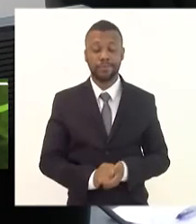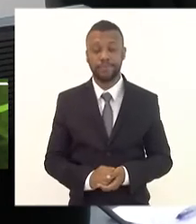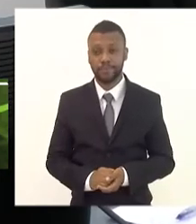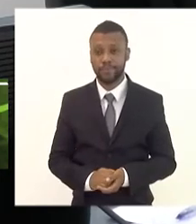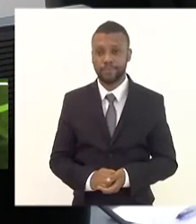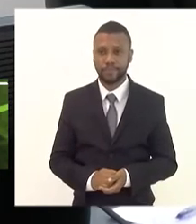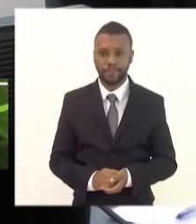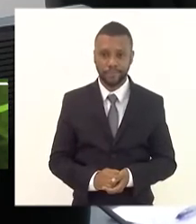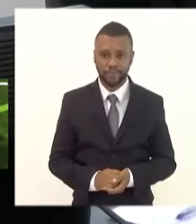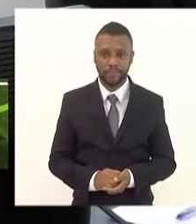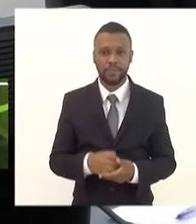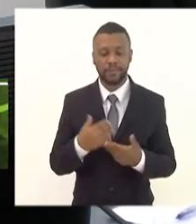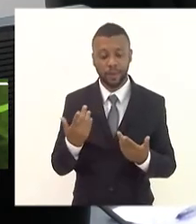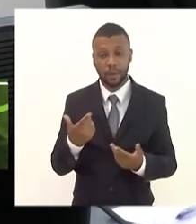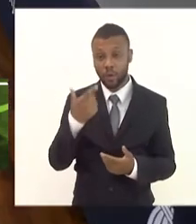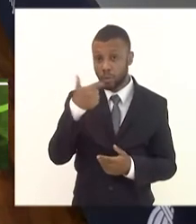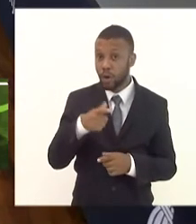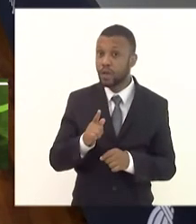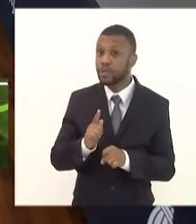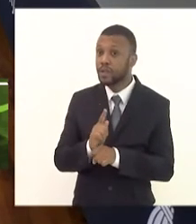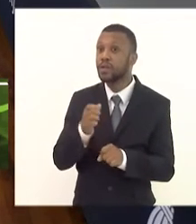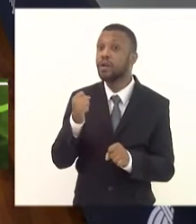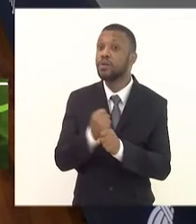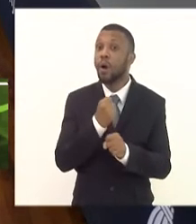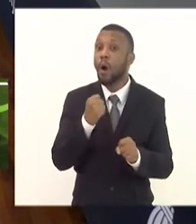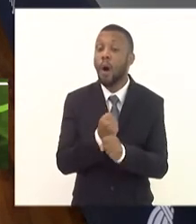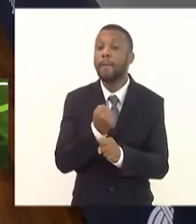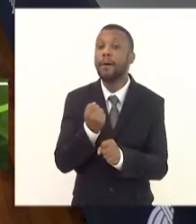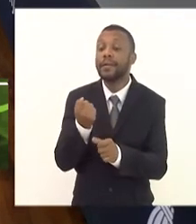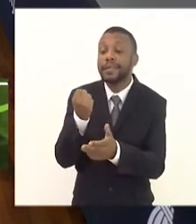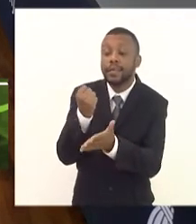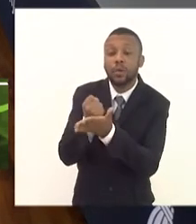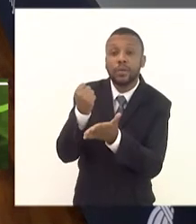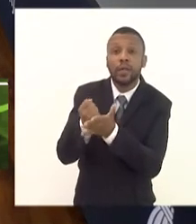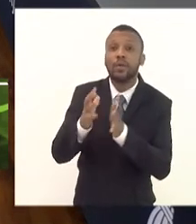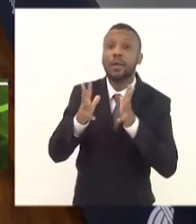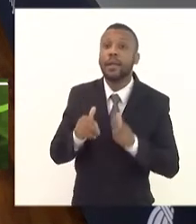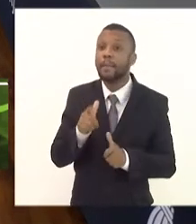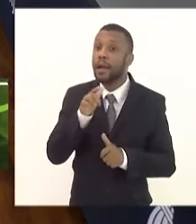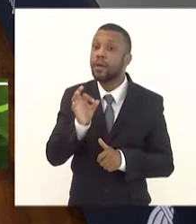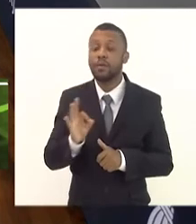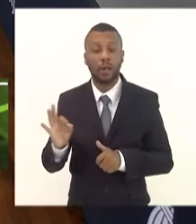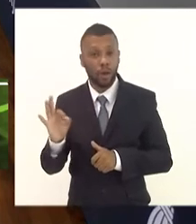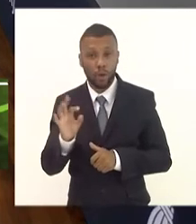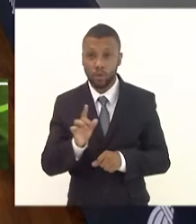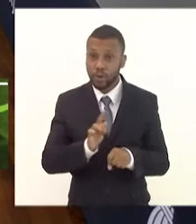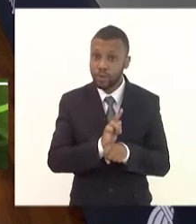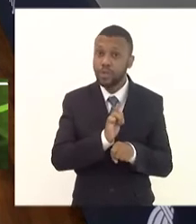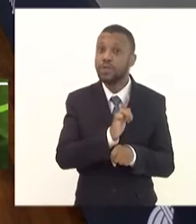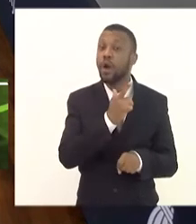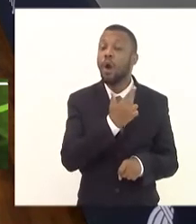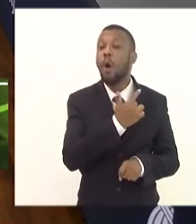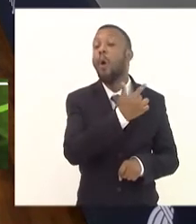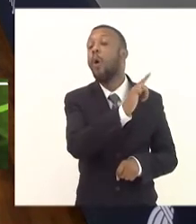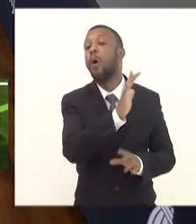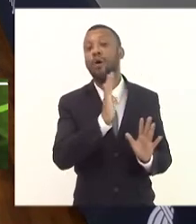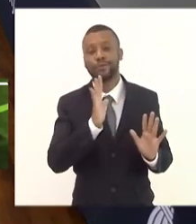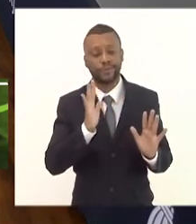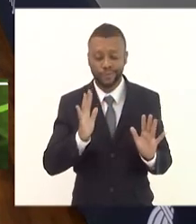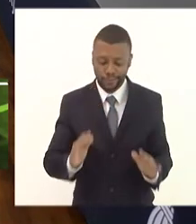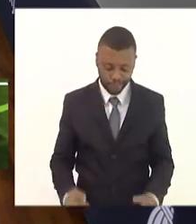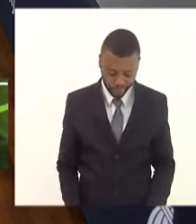como a desse Vanessa não falou, eu sou gerente de obras, não desse contrato do Limpa Rio, mas dos outros contratos todos. É, como tem que uma nós fazemos outra gerência. É, né, são gerente. Duas gerências, né? Ah, tá bom. Tá bom. É,